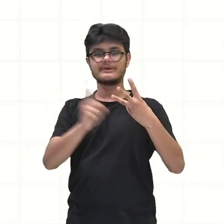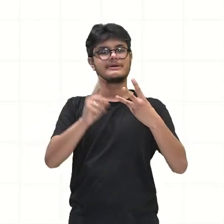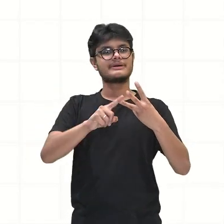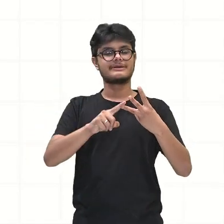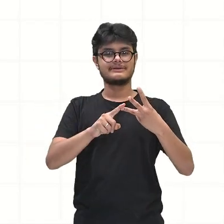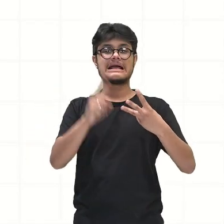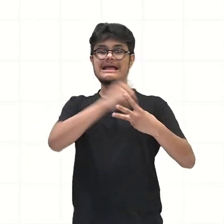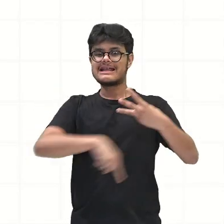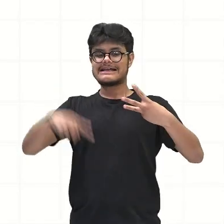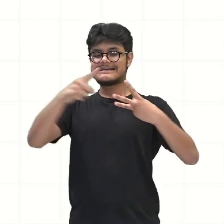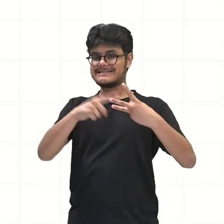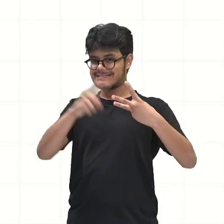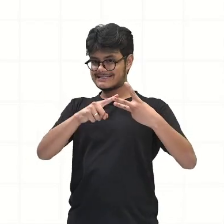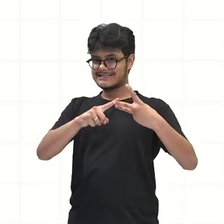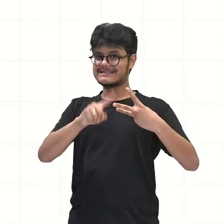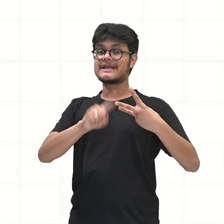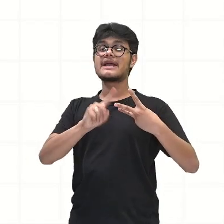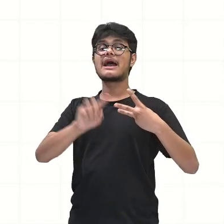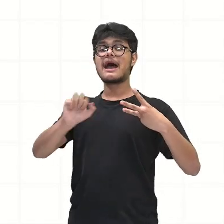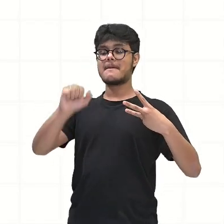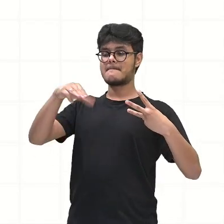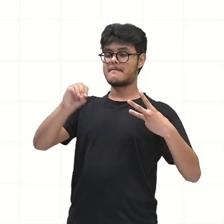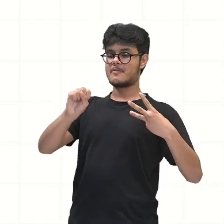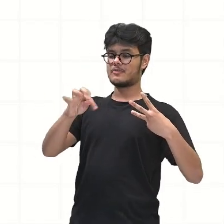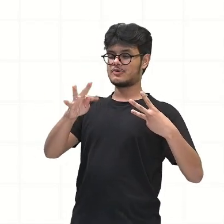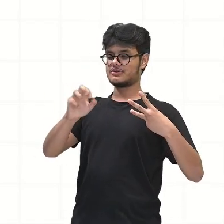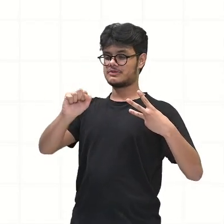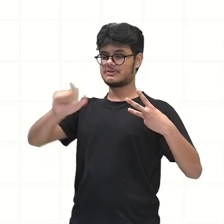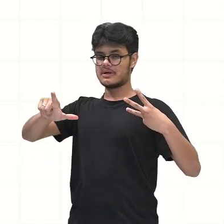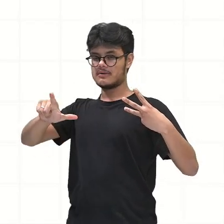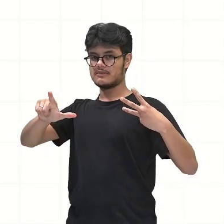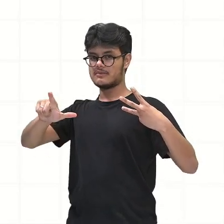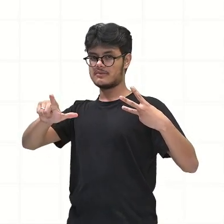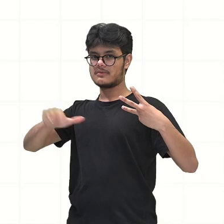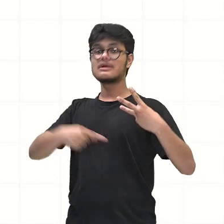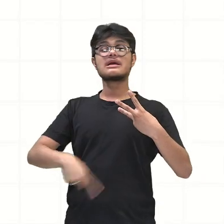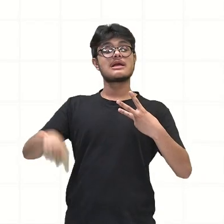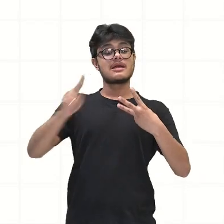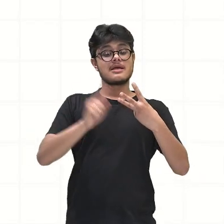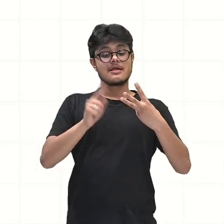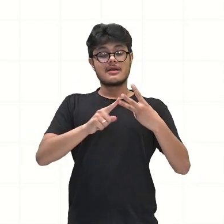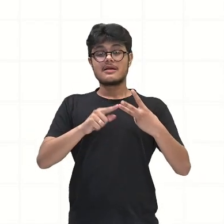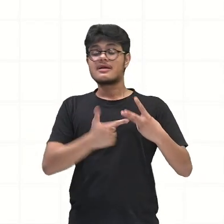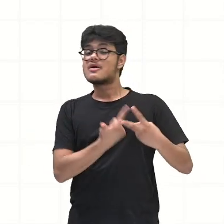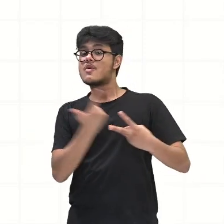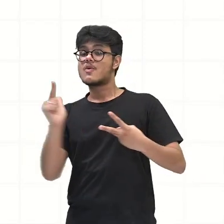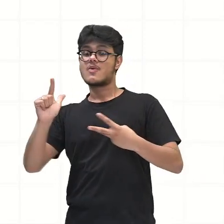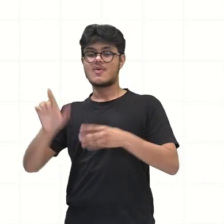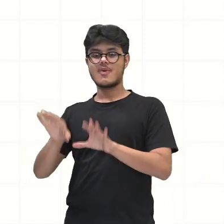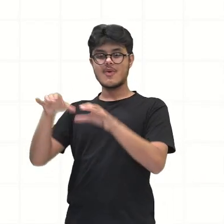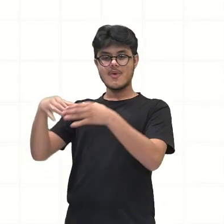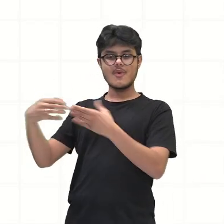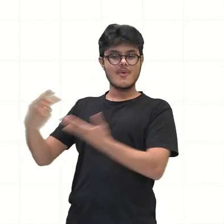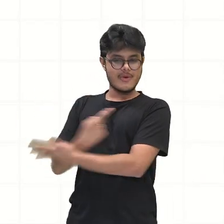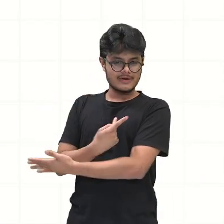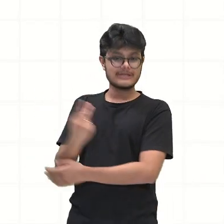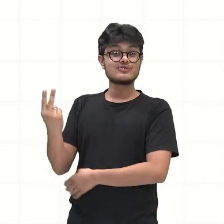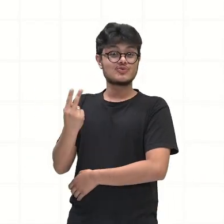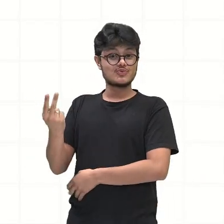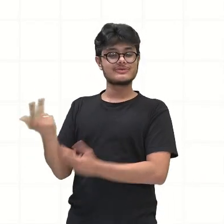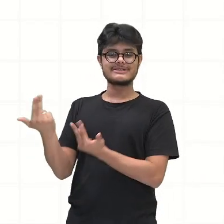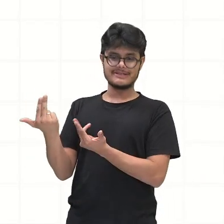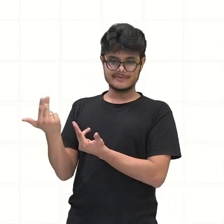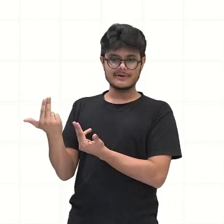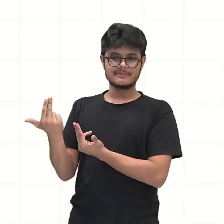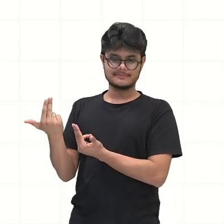E. Então, dentro daqui do espaço amostral, o subconjunto que ele está querendo é o evento. Qual é o evento? É ter